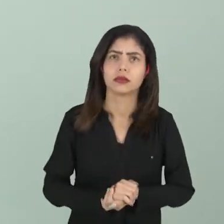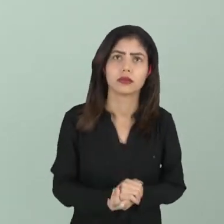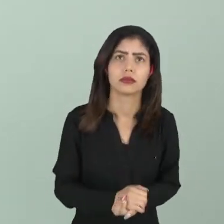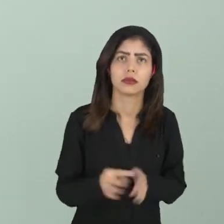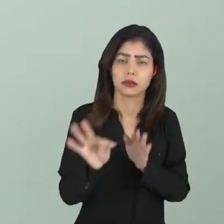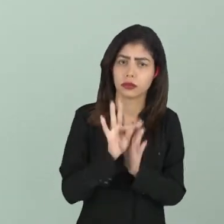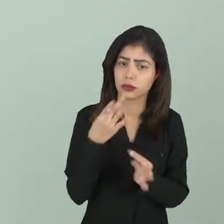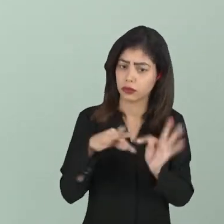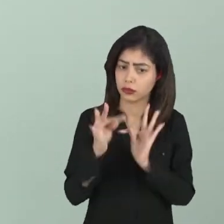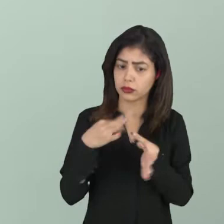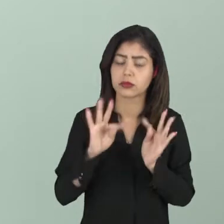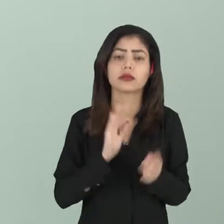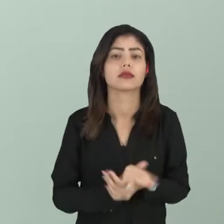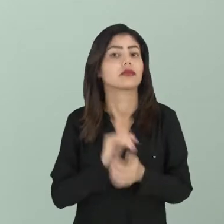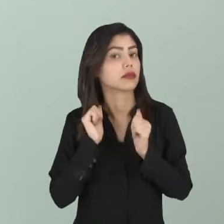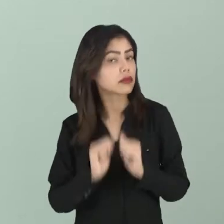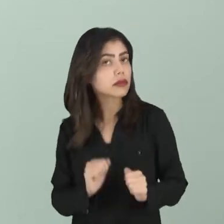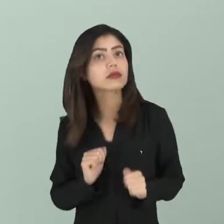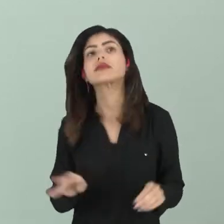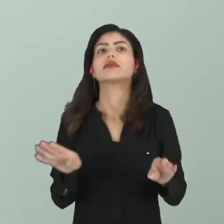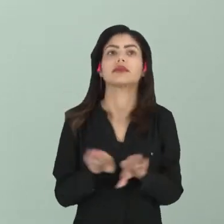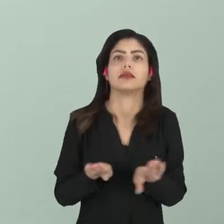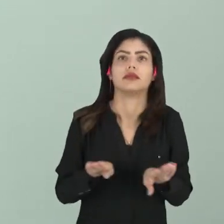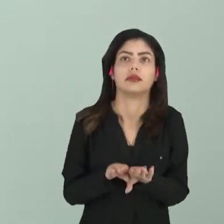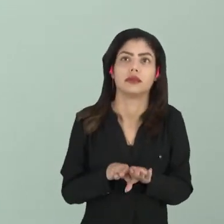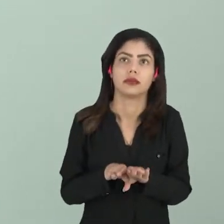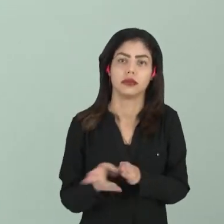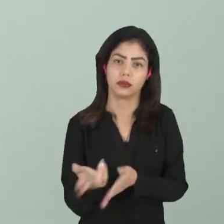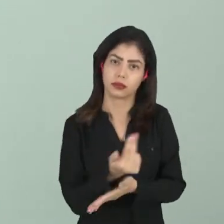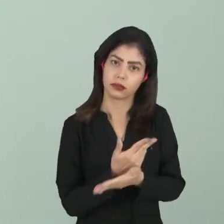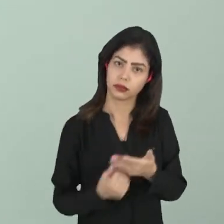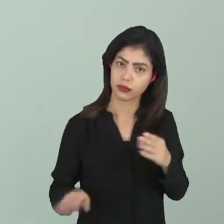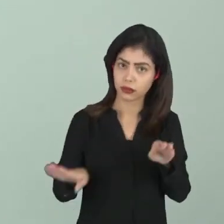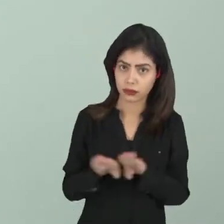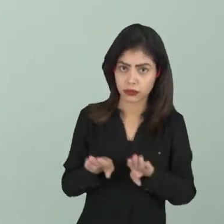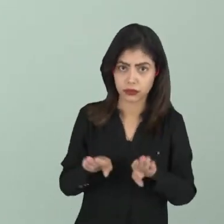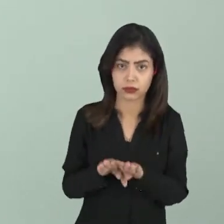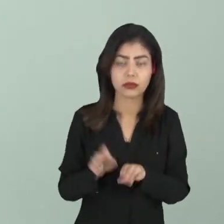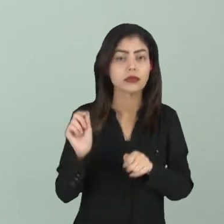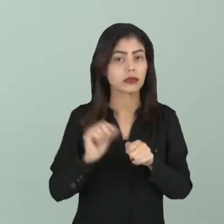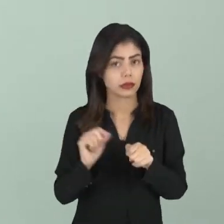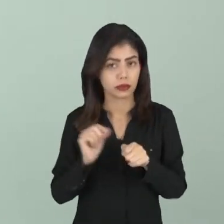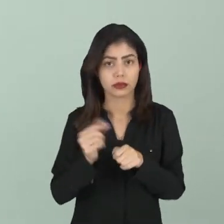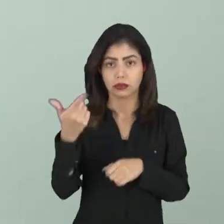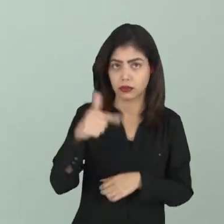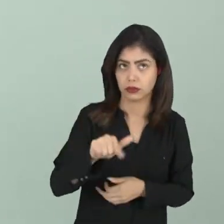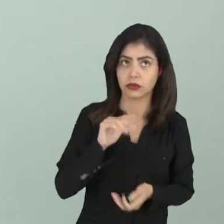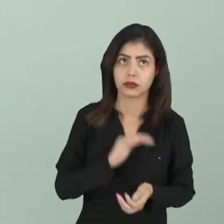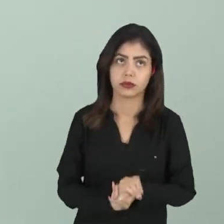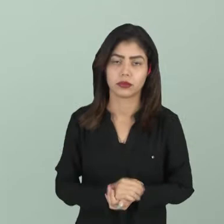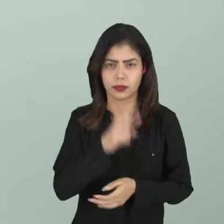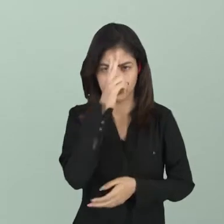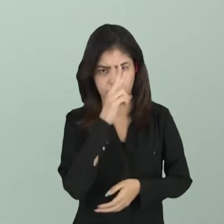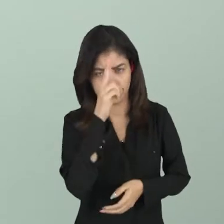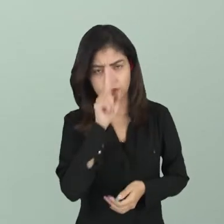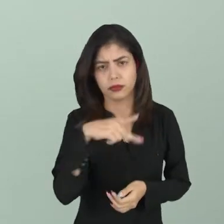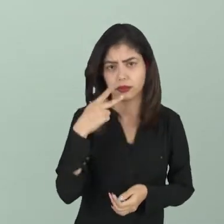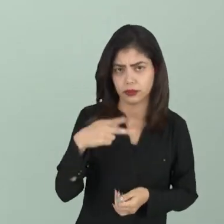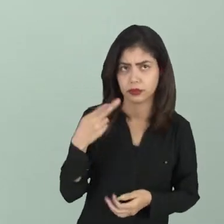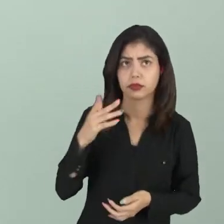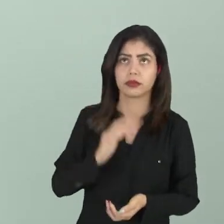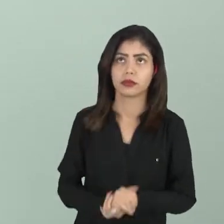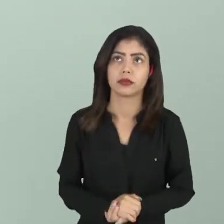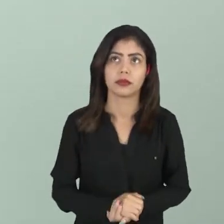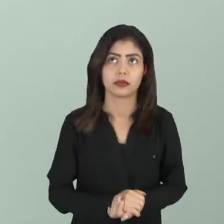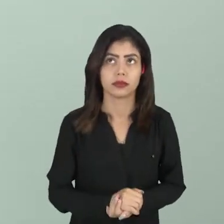avanços tecnológicos que permitiram que o artista também se reinventasse nesse processo. Lembram que a gente estava